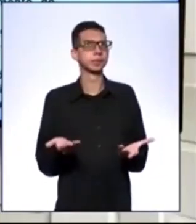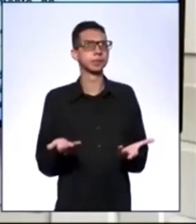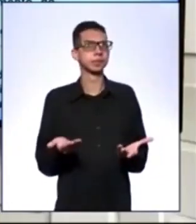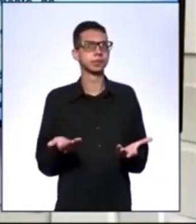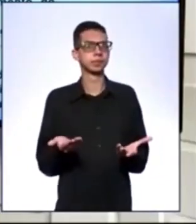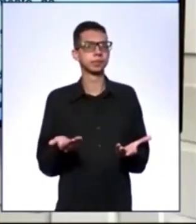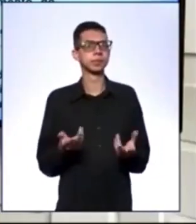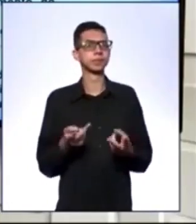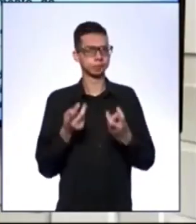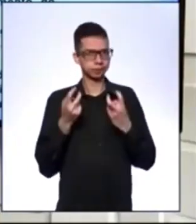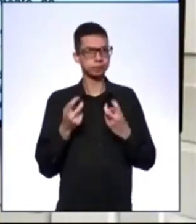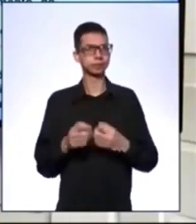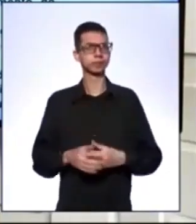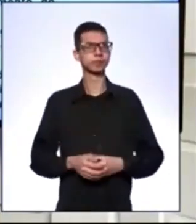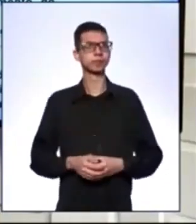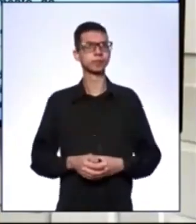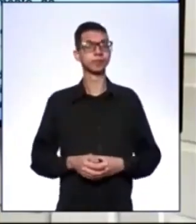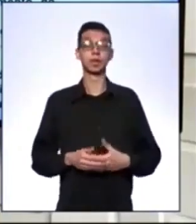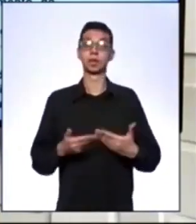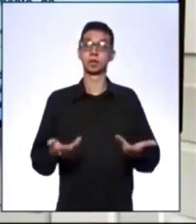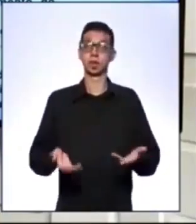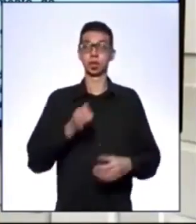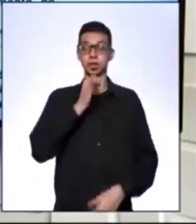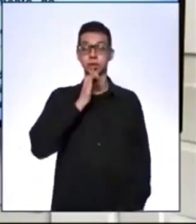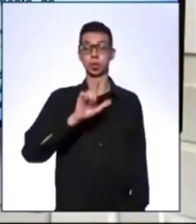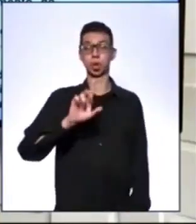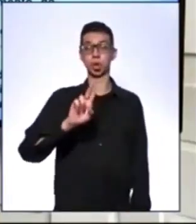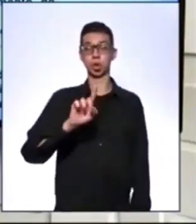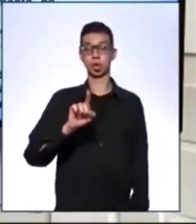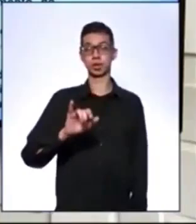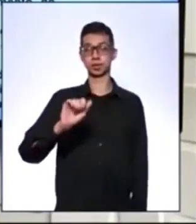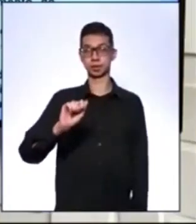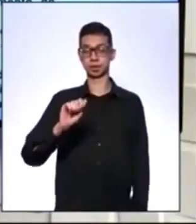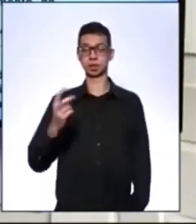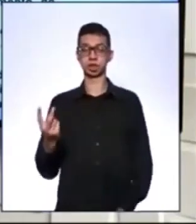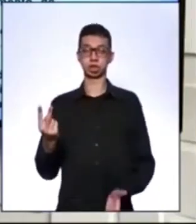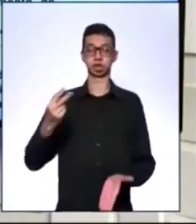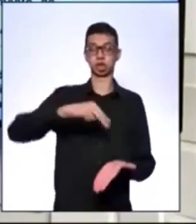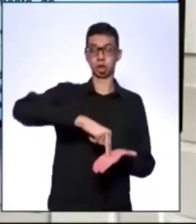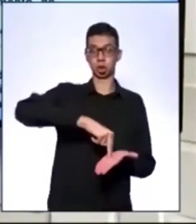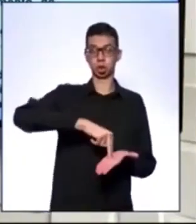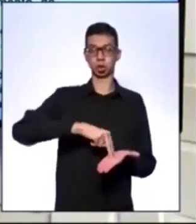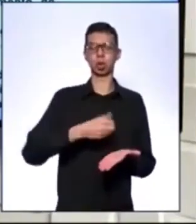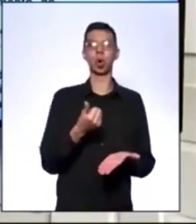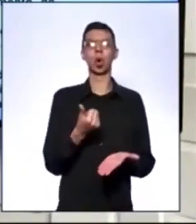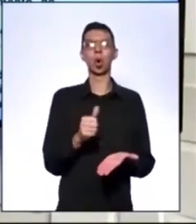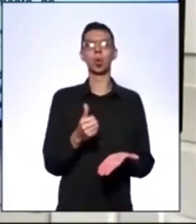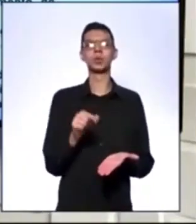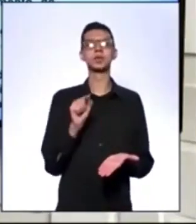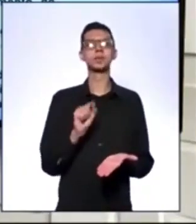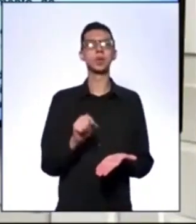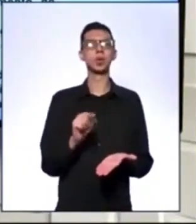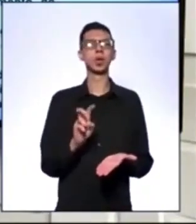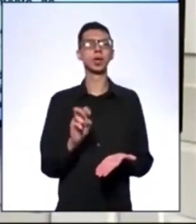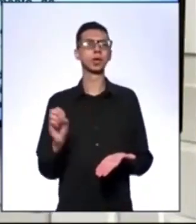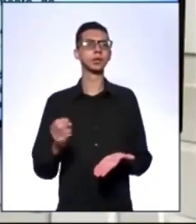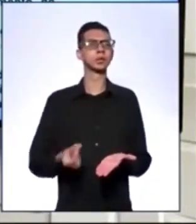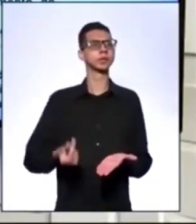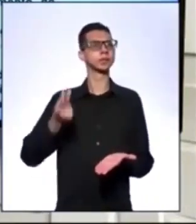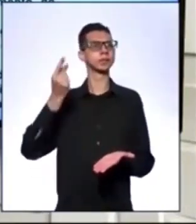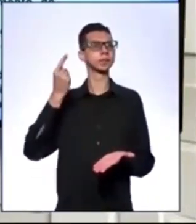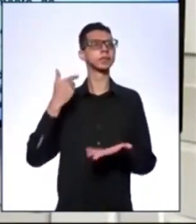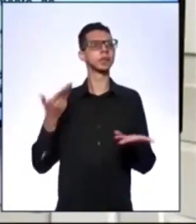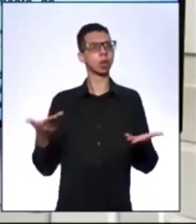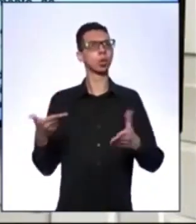veja. Então, assim, se a Luzia chegou aqui 11.500, ela estava aqui, entraram